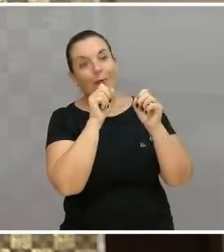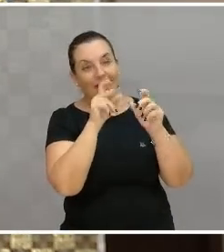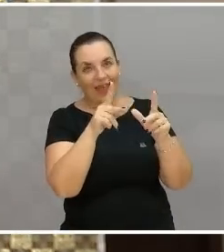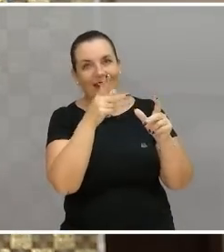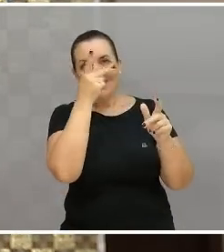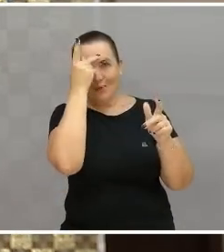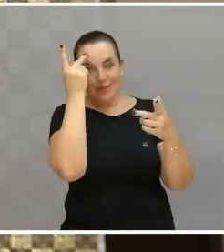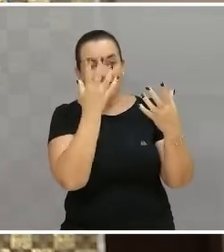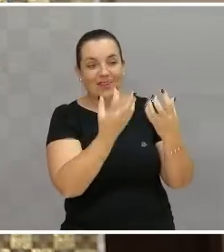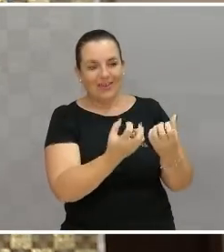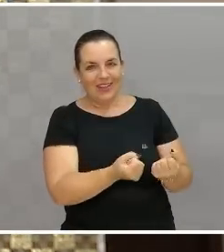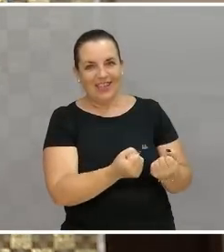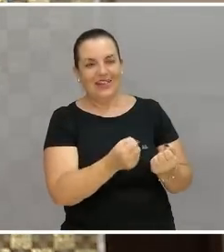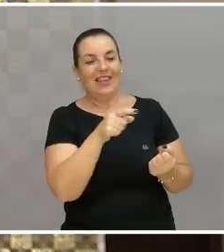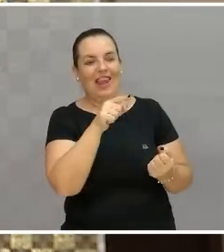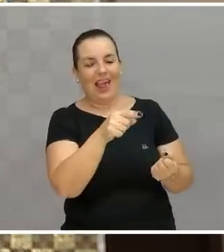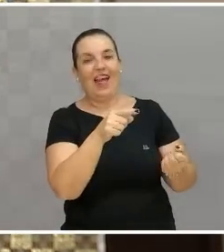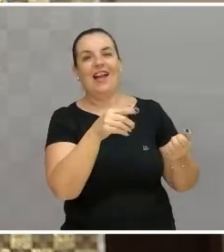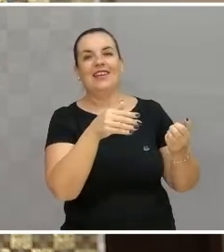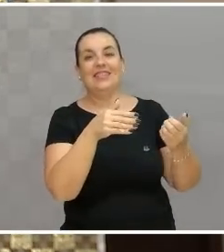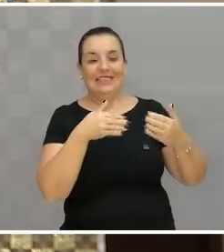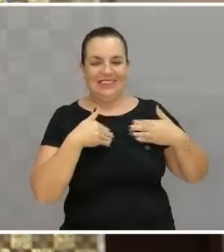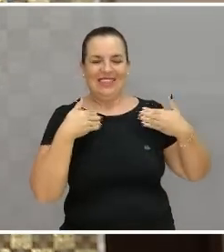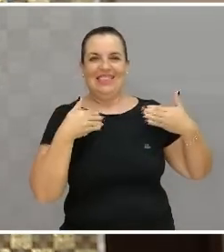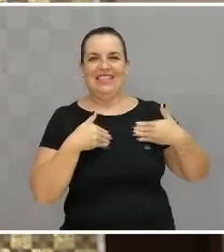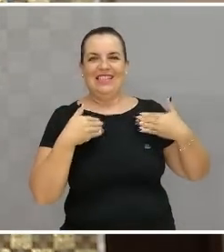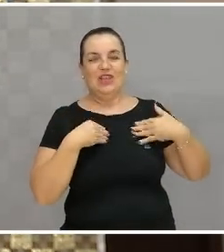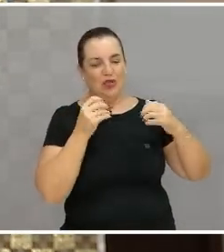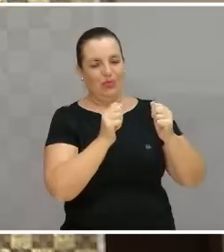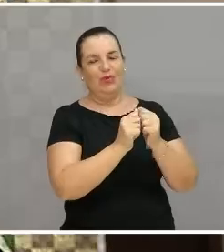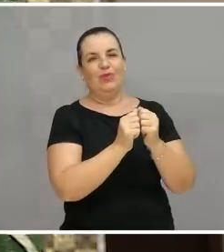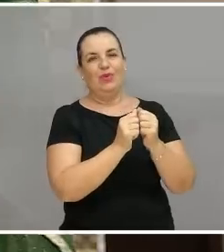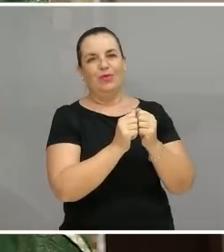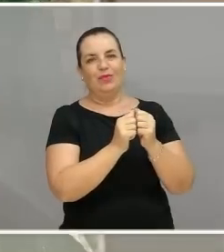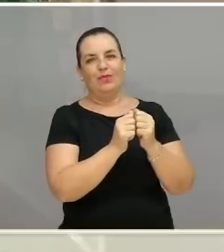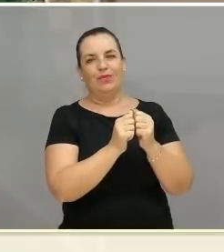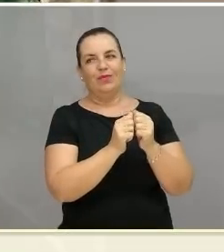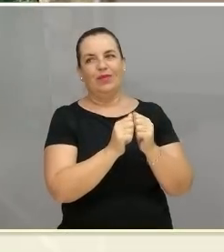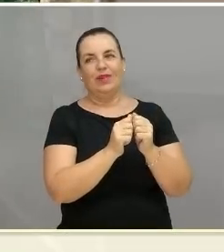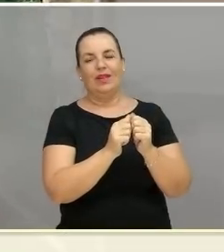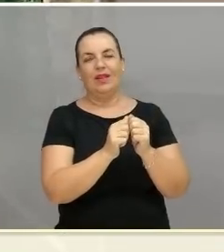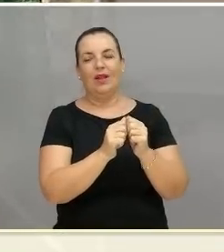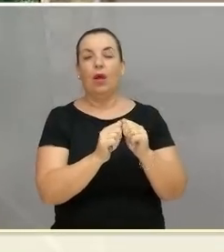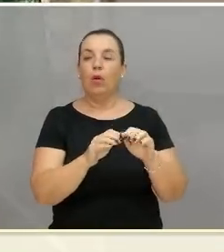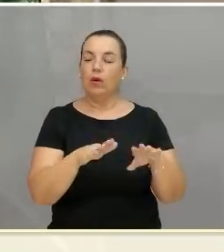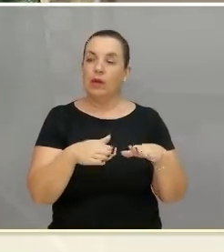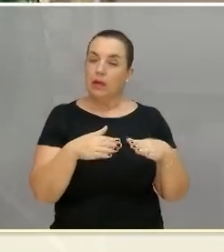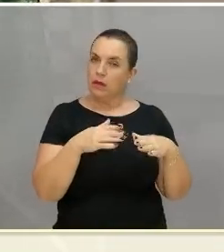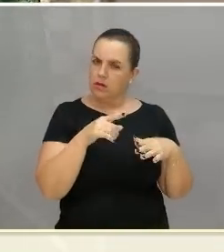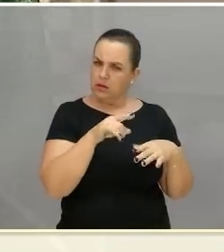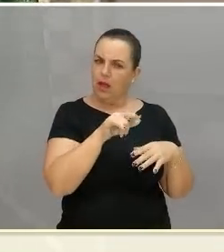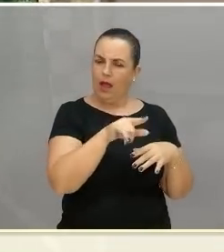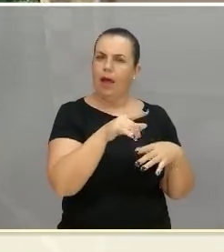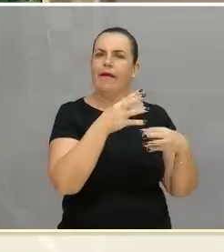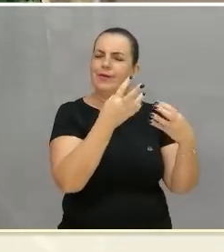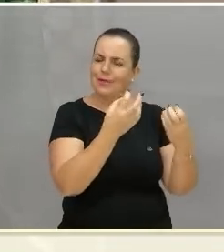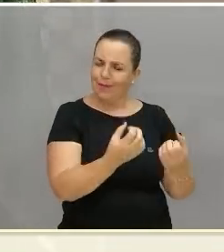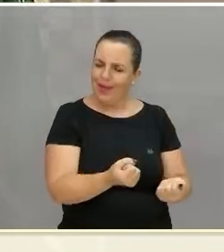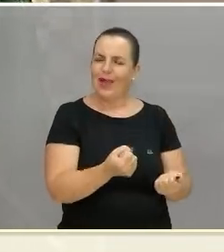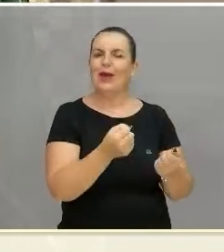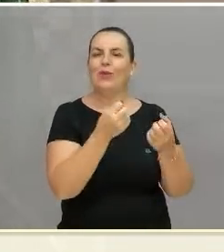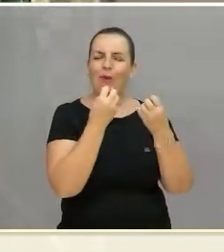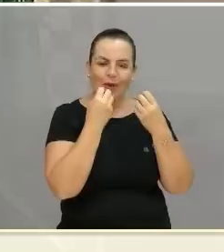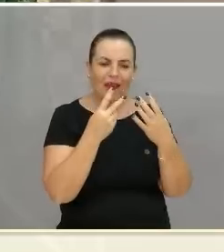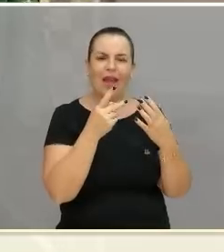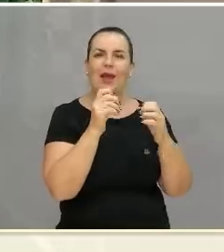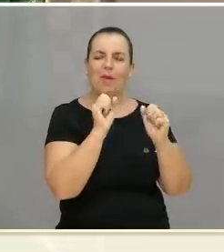alegria estará presente. E quando dizerdes, fostes bem recebido,